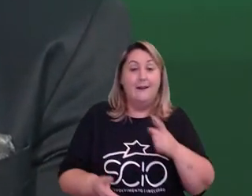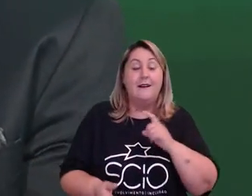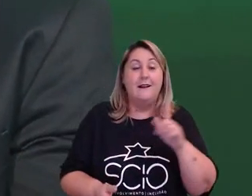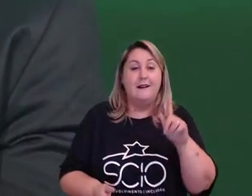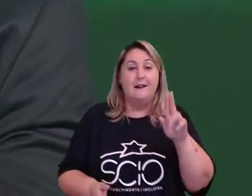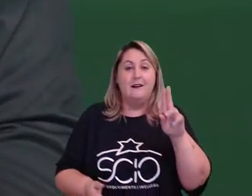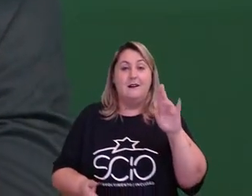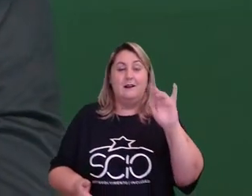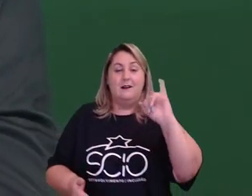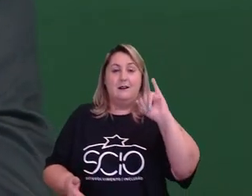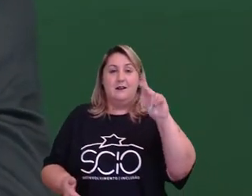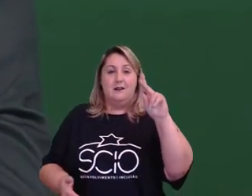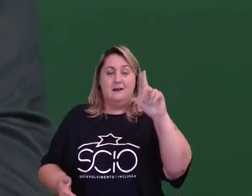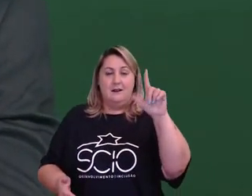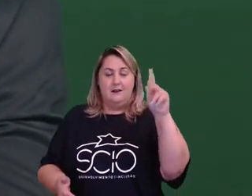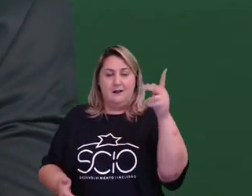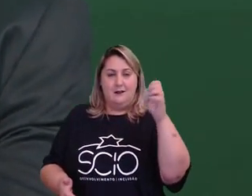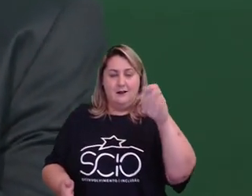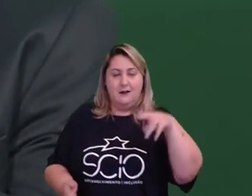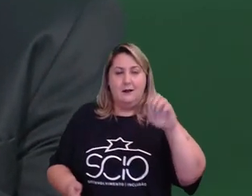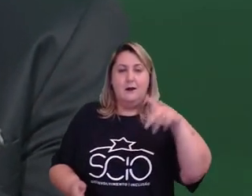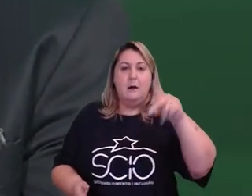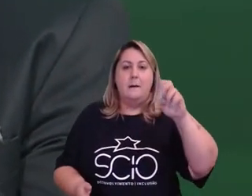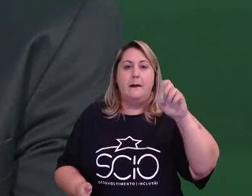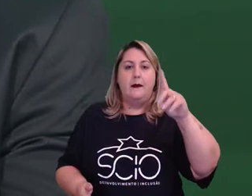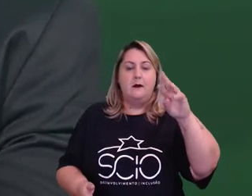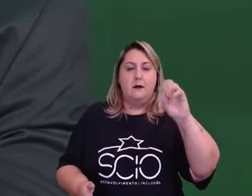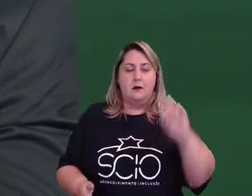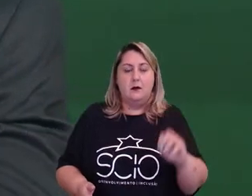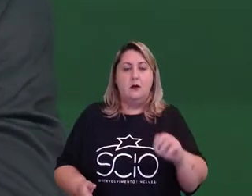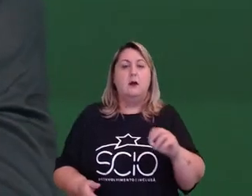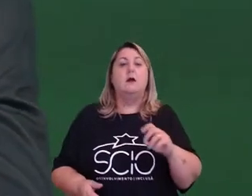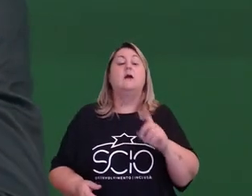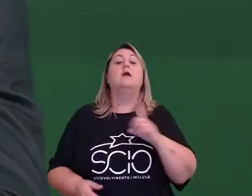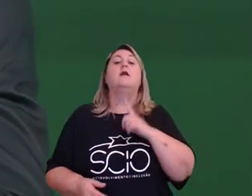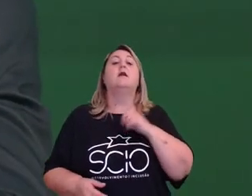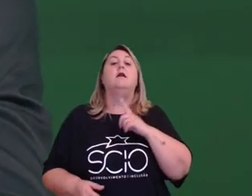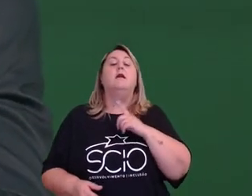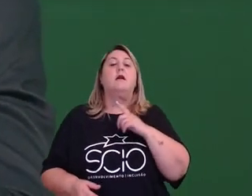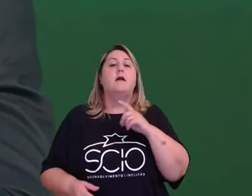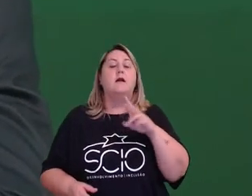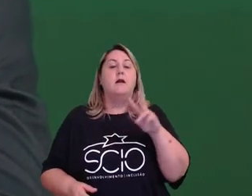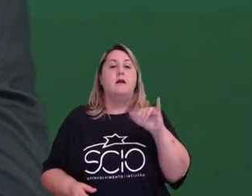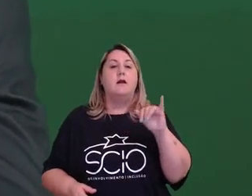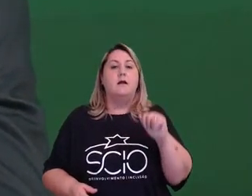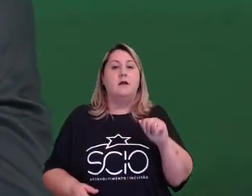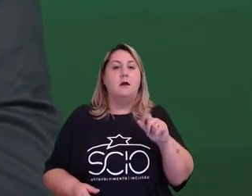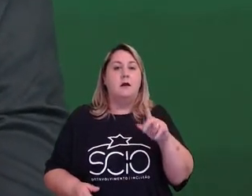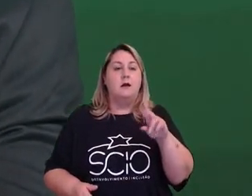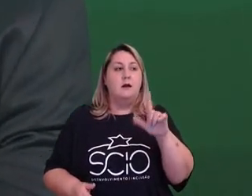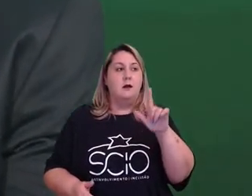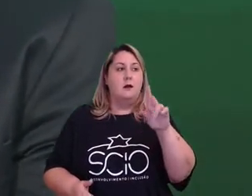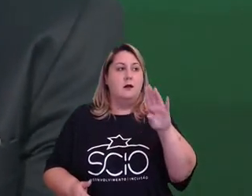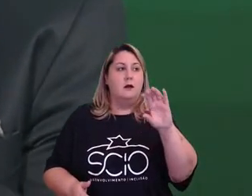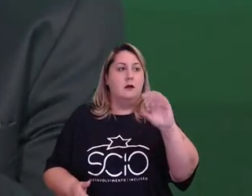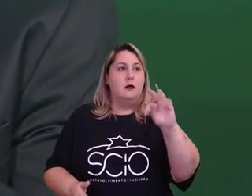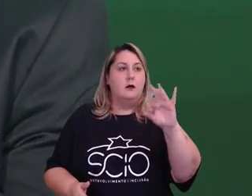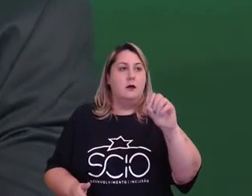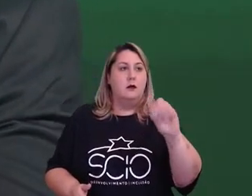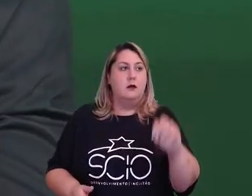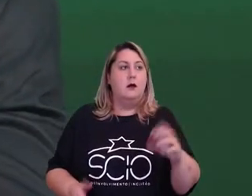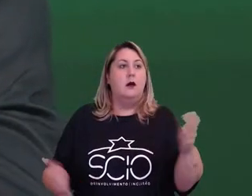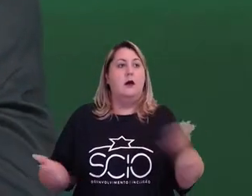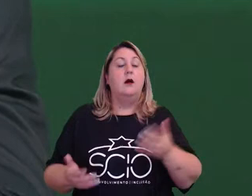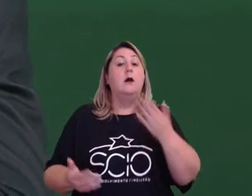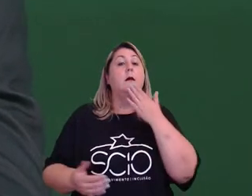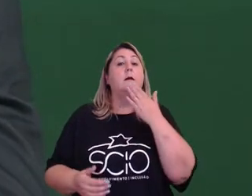Guilherme Abrão está falando. Vamos, turma. O Pedro Oliveira, toca aí, vai locutor. Vamos ver se ele toca? Já está mandado. Agora